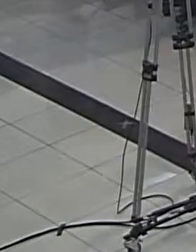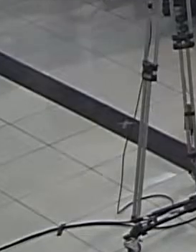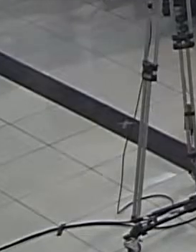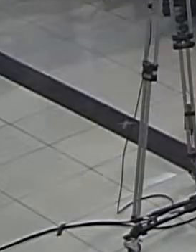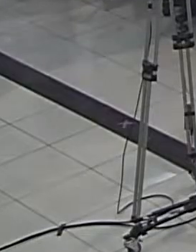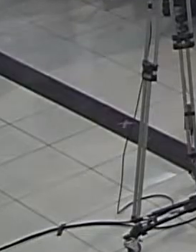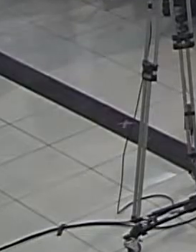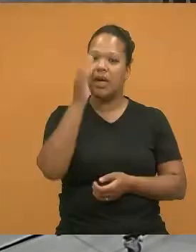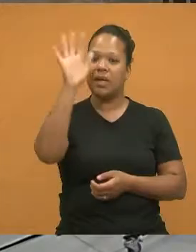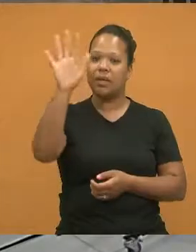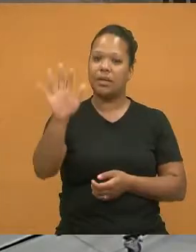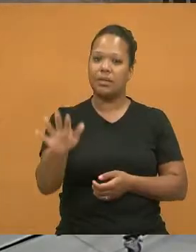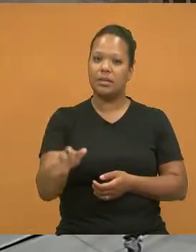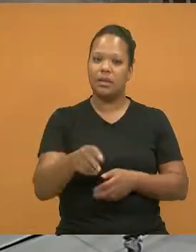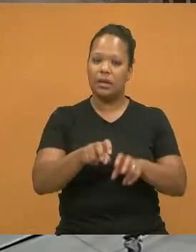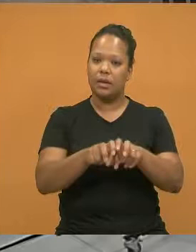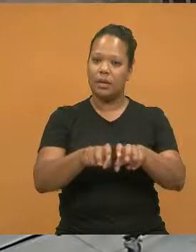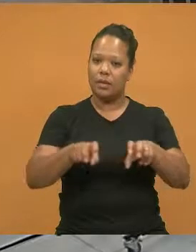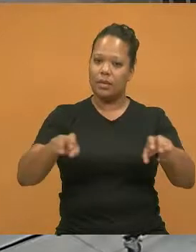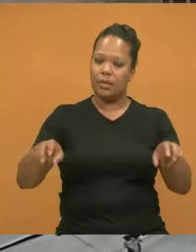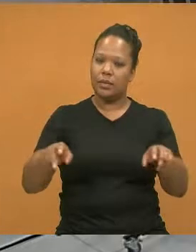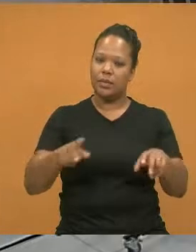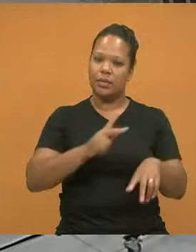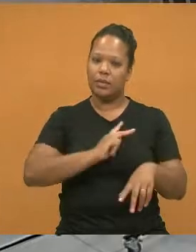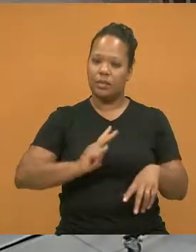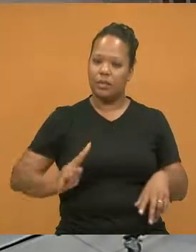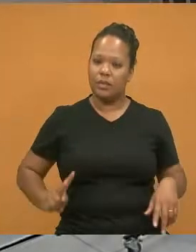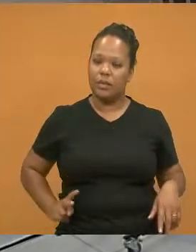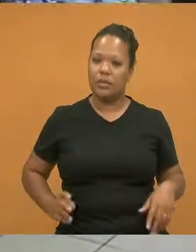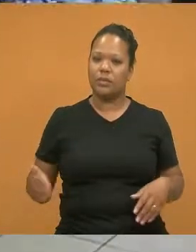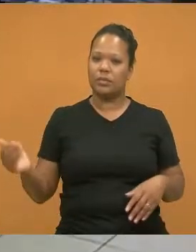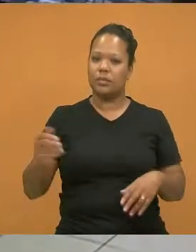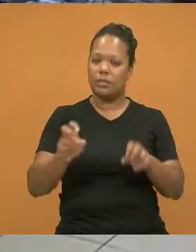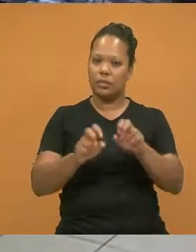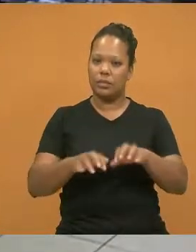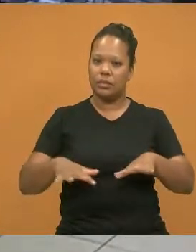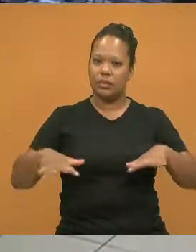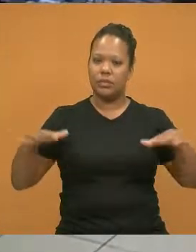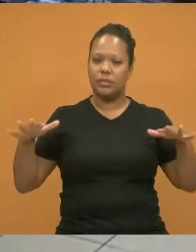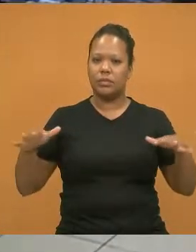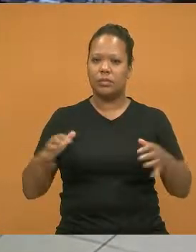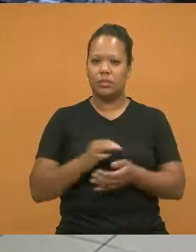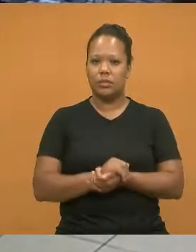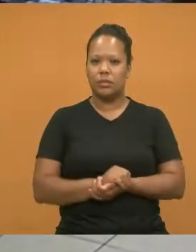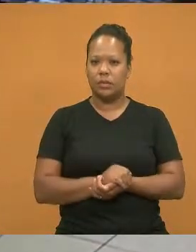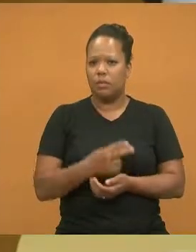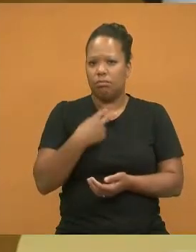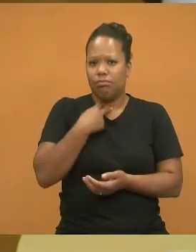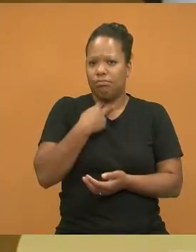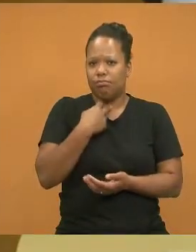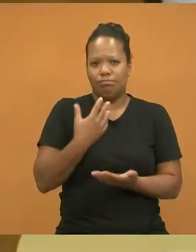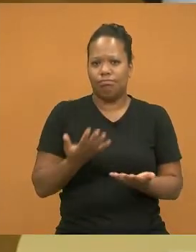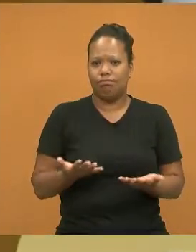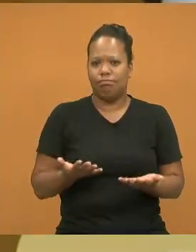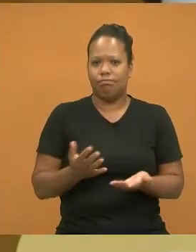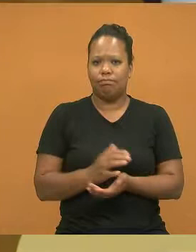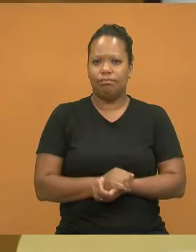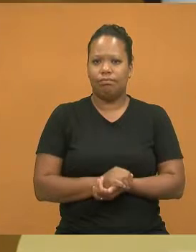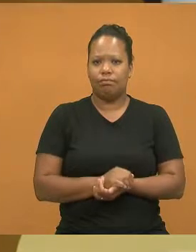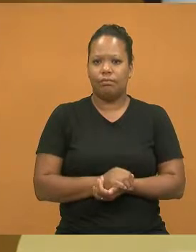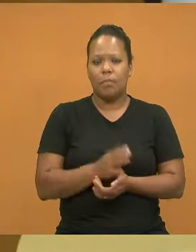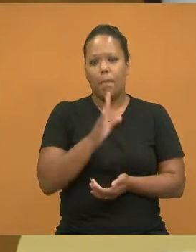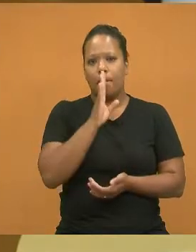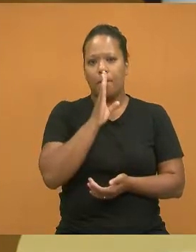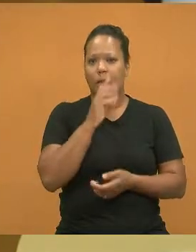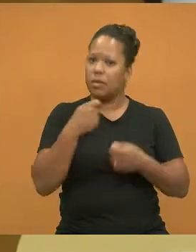Boa tarde a todos, à mesa, nobres vereadores, o público aqui presente. Não tem como eu não usar